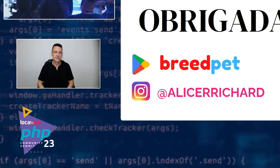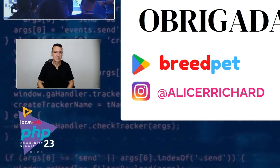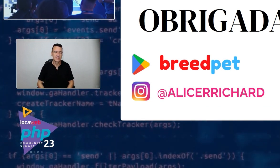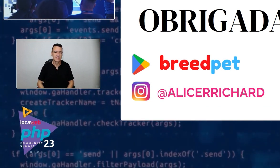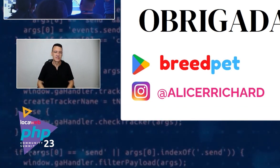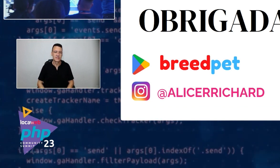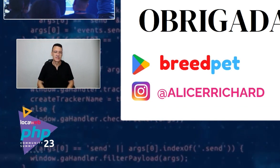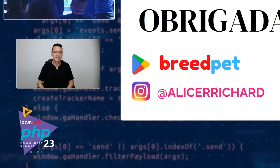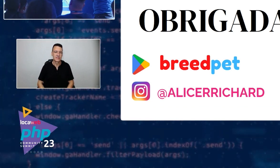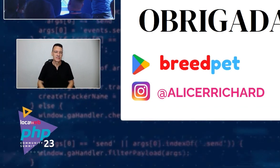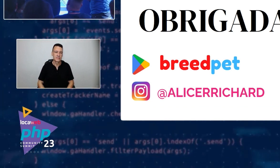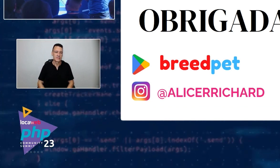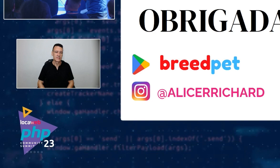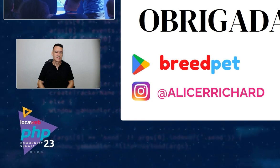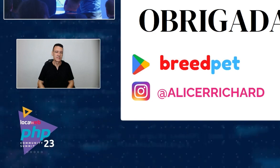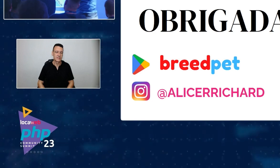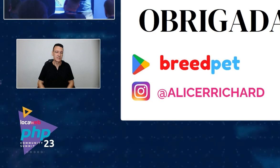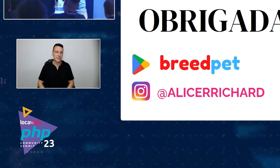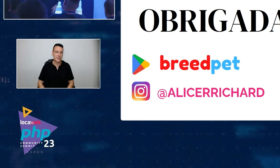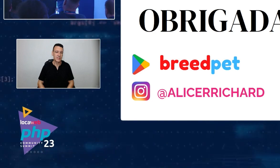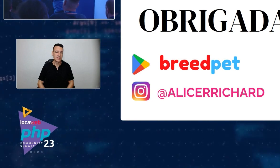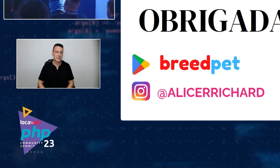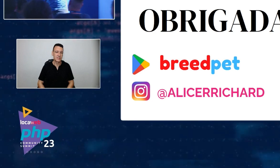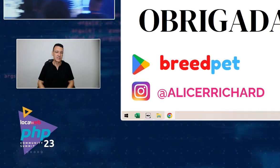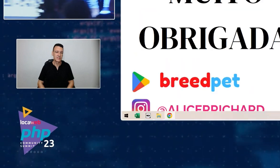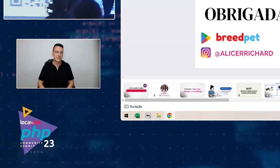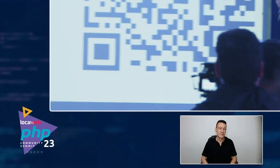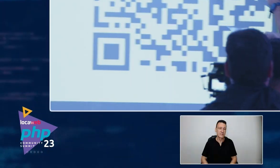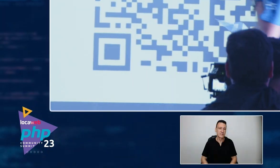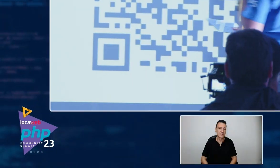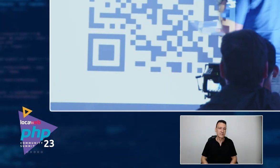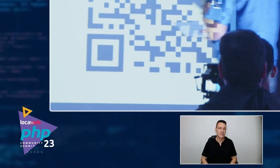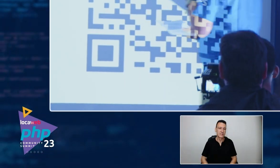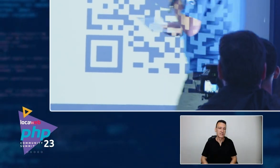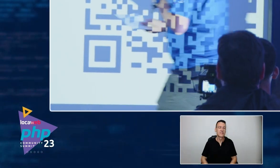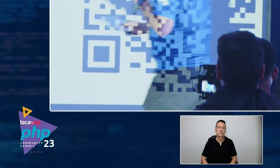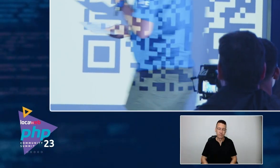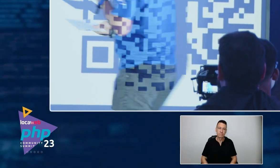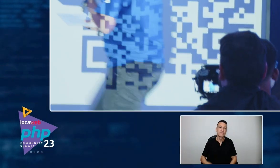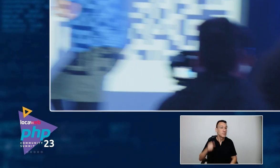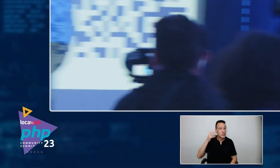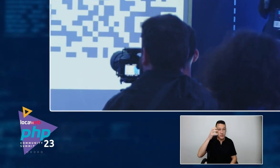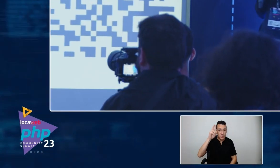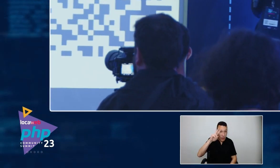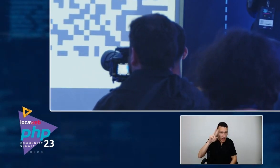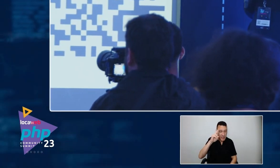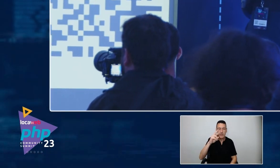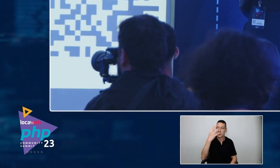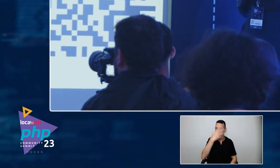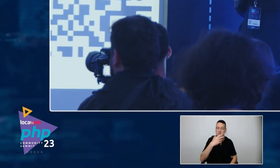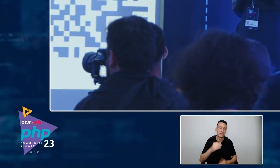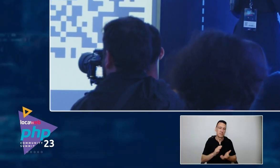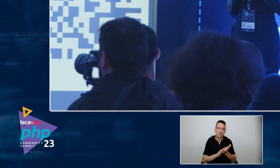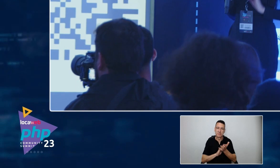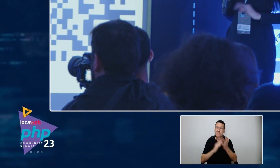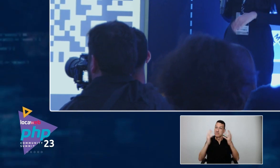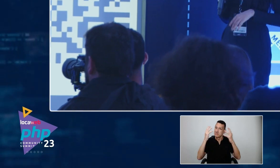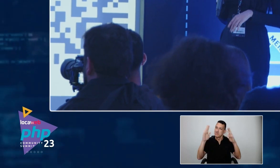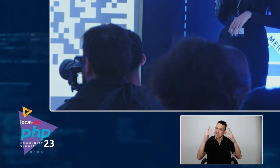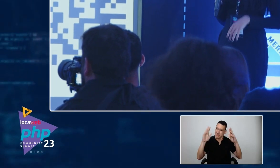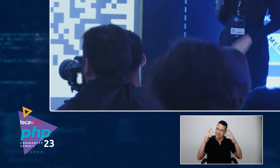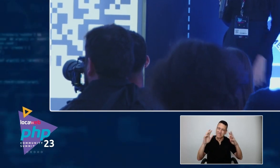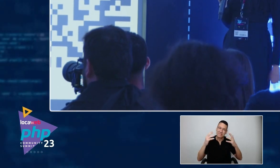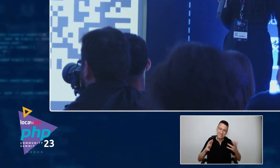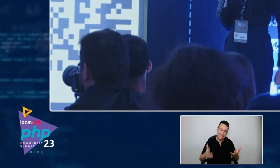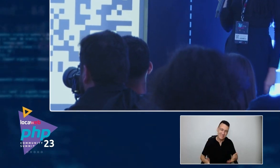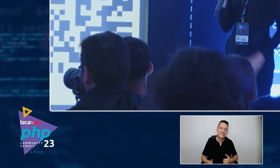obrigada que bela história hein ai obrigada parabéns parabéns você me fez eu criar vergonha na cara para pegar minha lista de 50